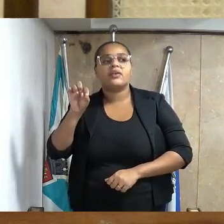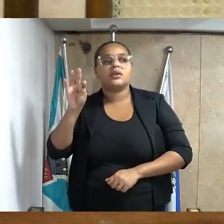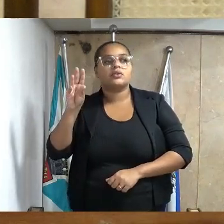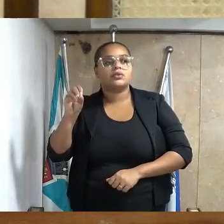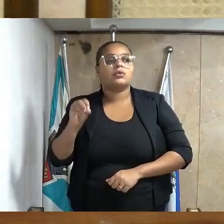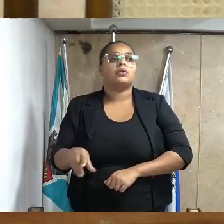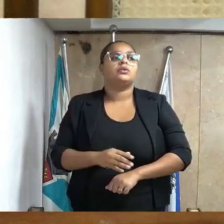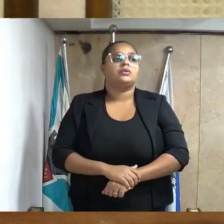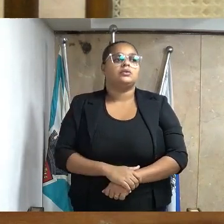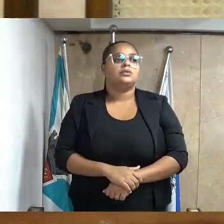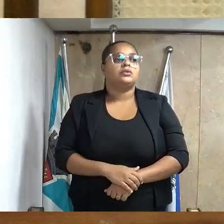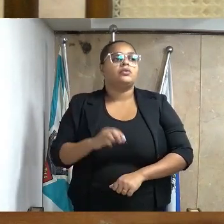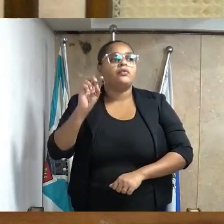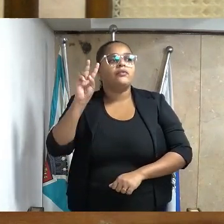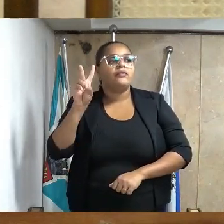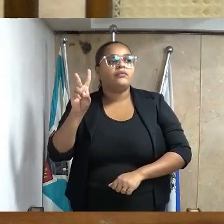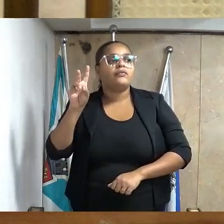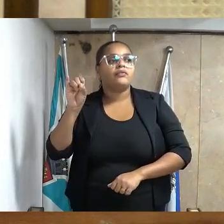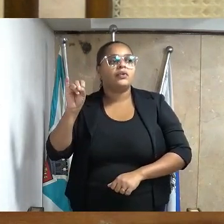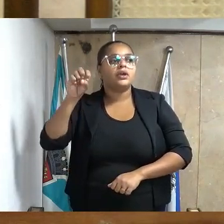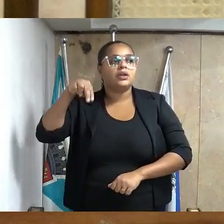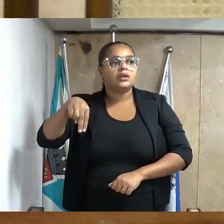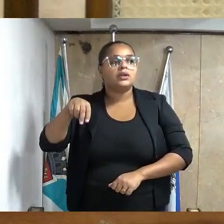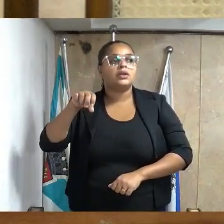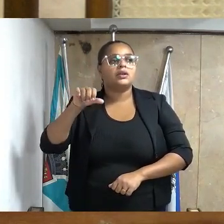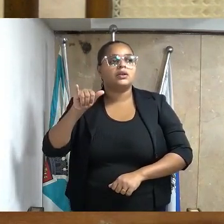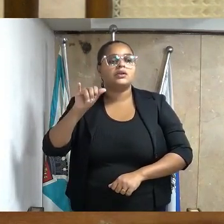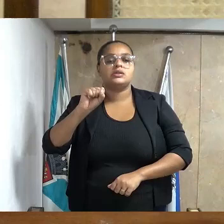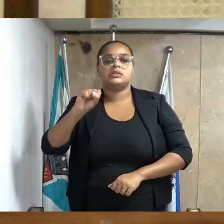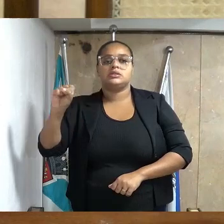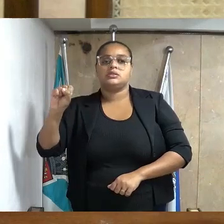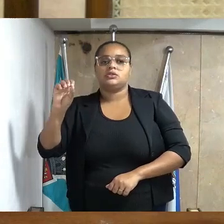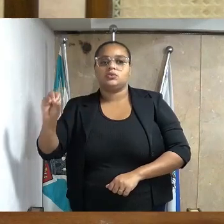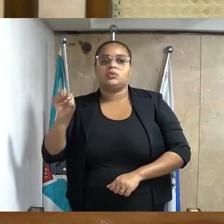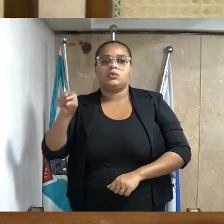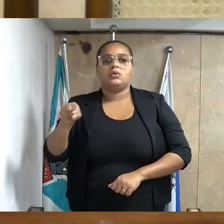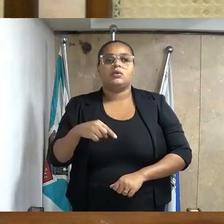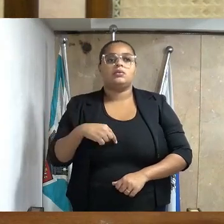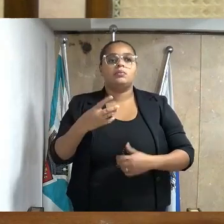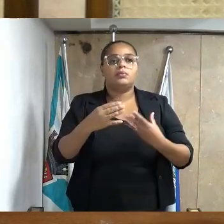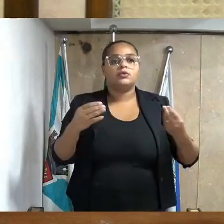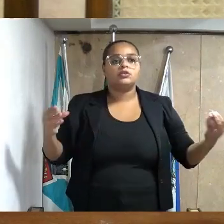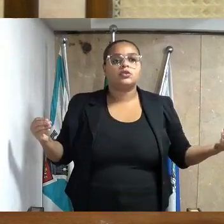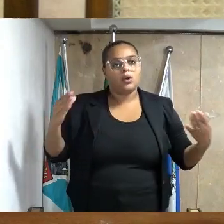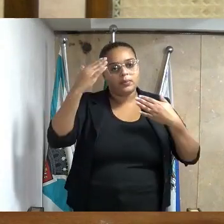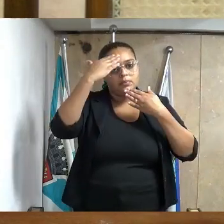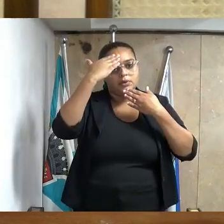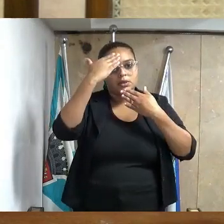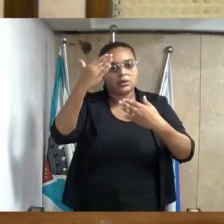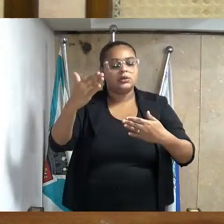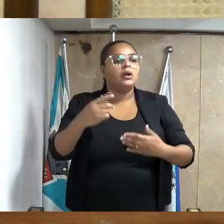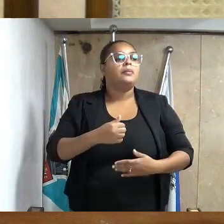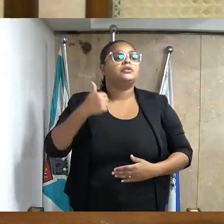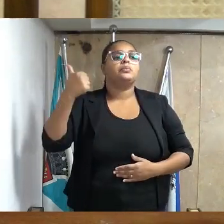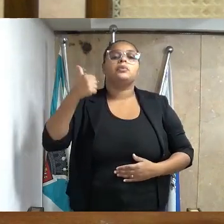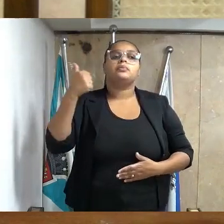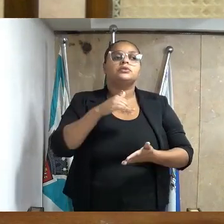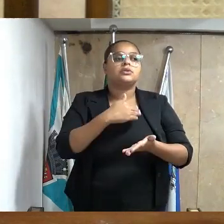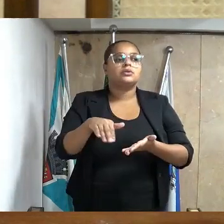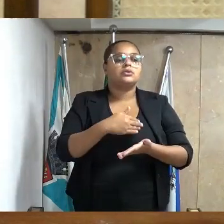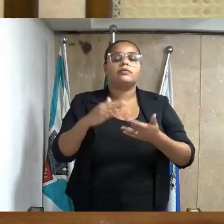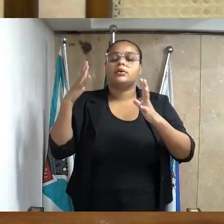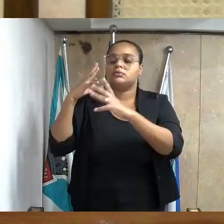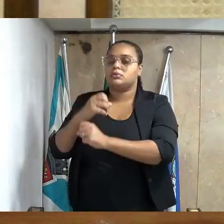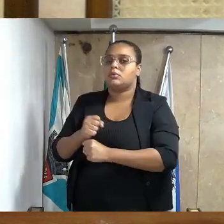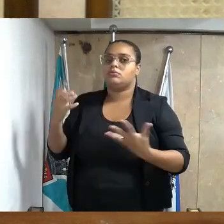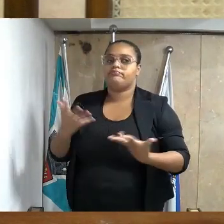Vitor, Vinícius, aos funcionários desta casa, o meu nosso sempre muito obrigado. Peço ao primeiro secretário que faça a